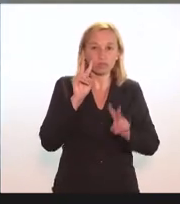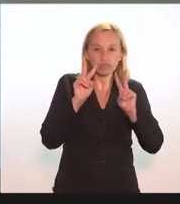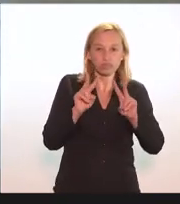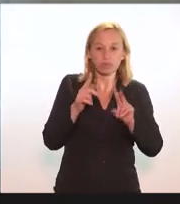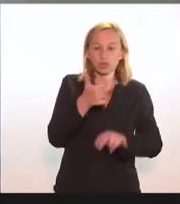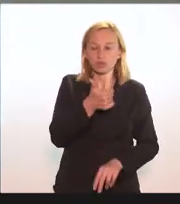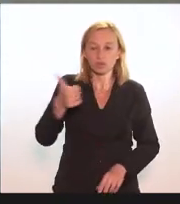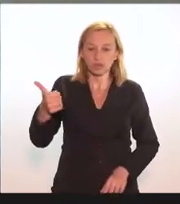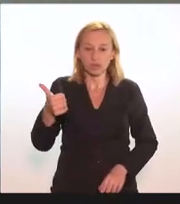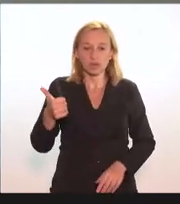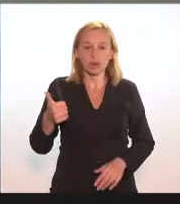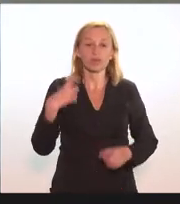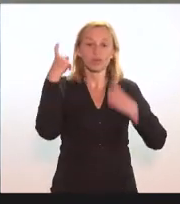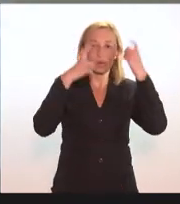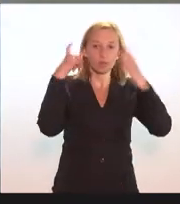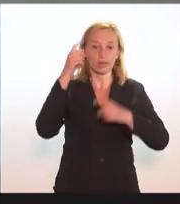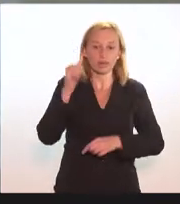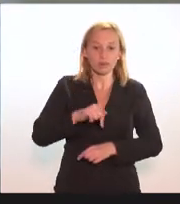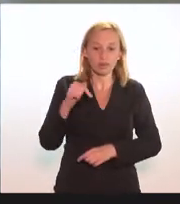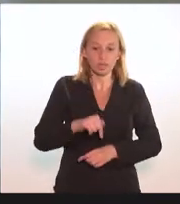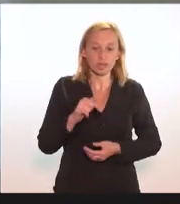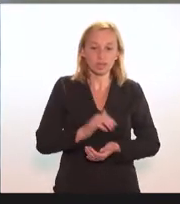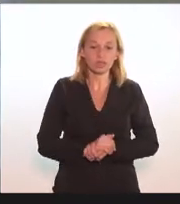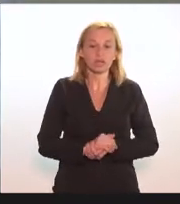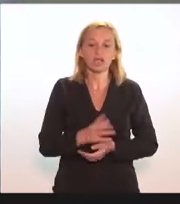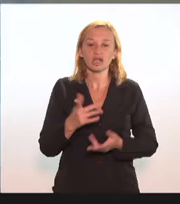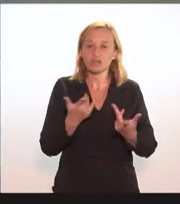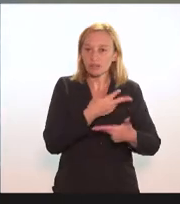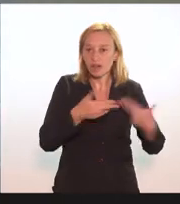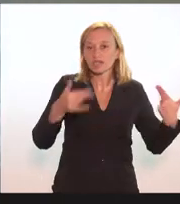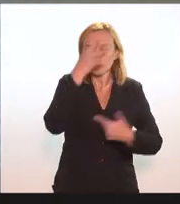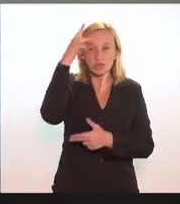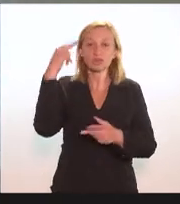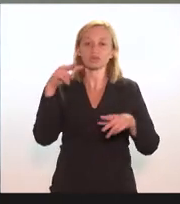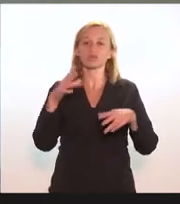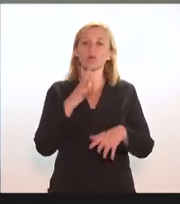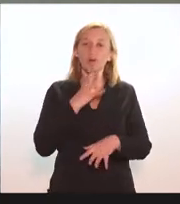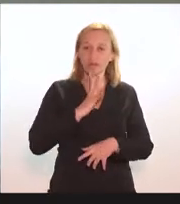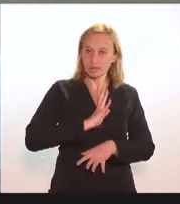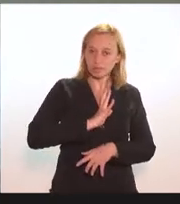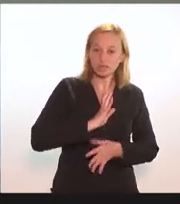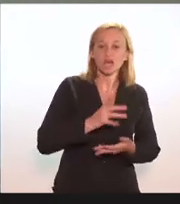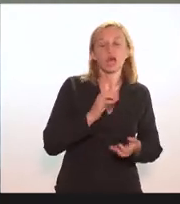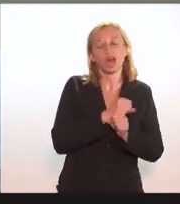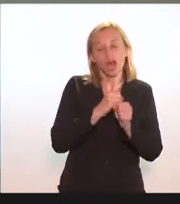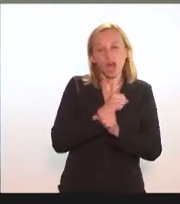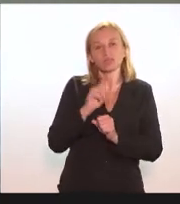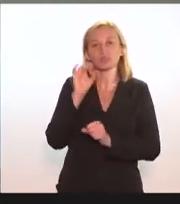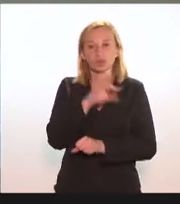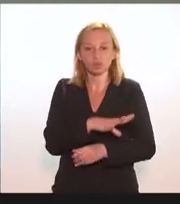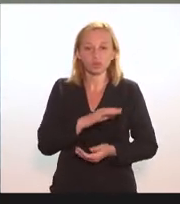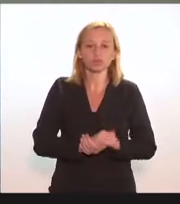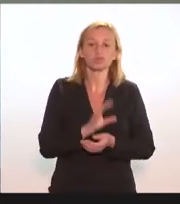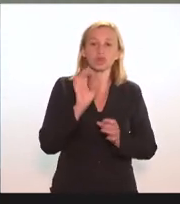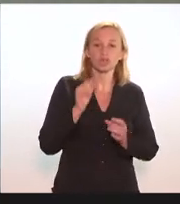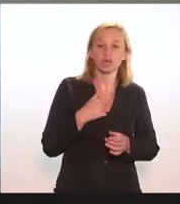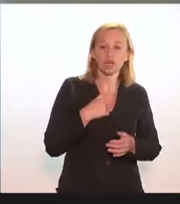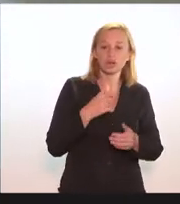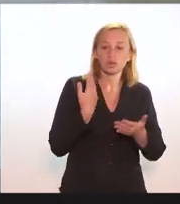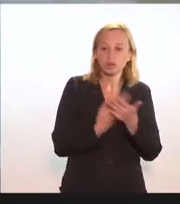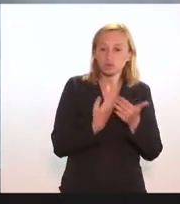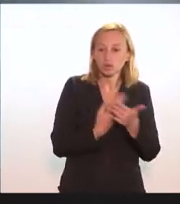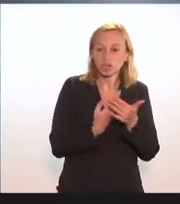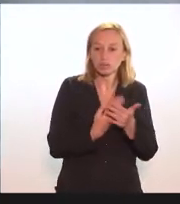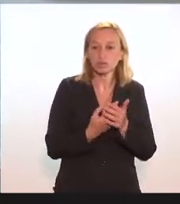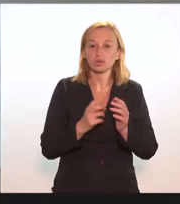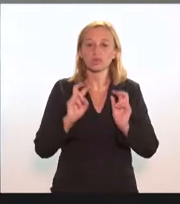2021, qual a minha preocupação aqui, acho que muitos me conhecem, sabem que nos últimos anos me especializei bastante em olhar